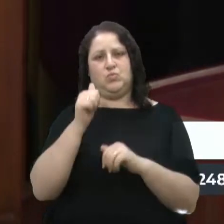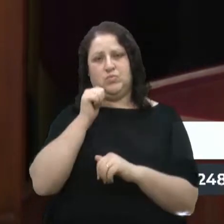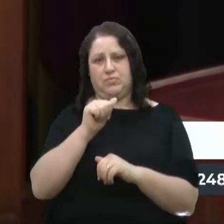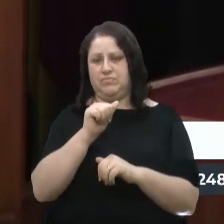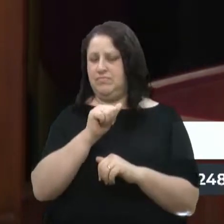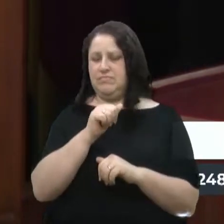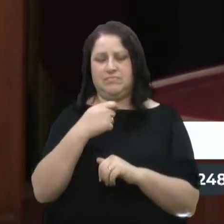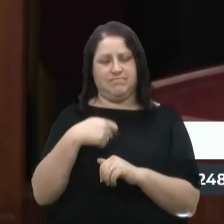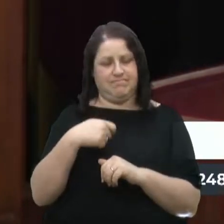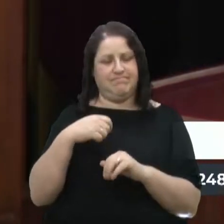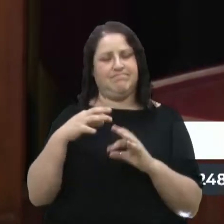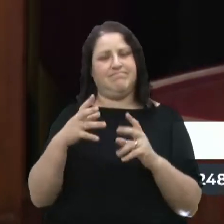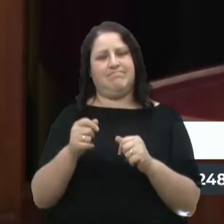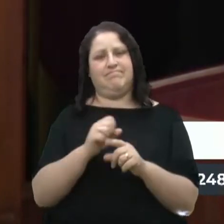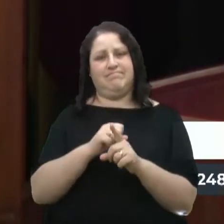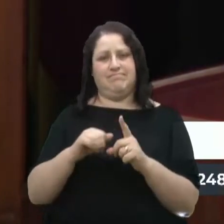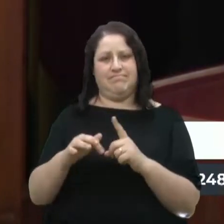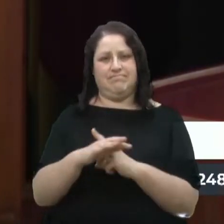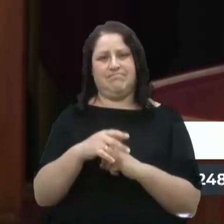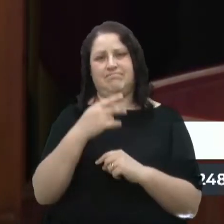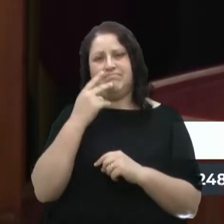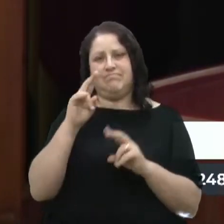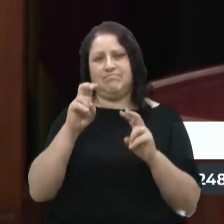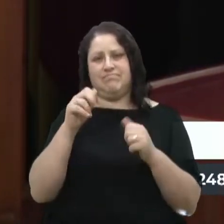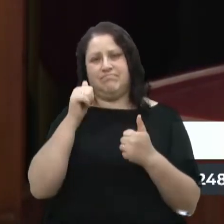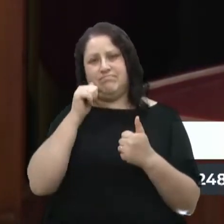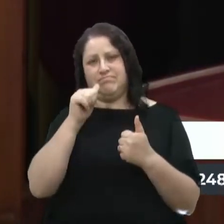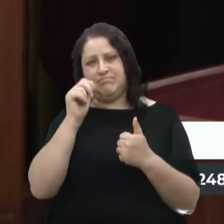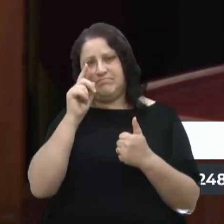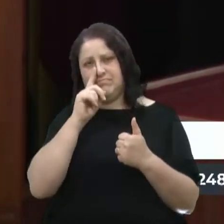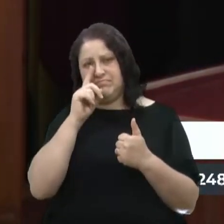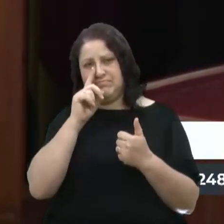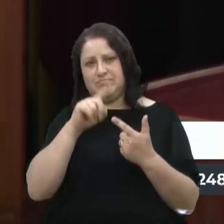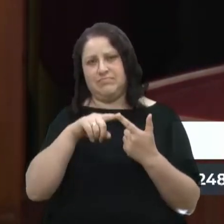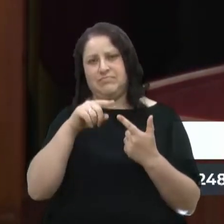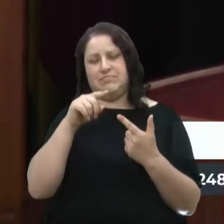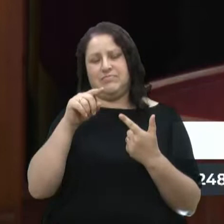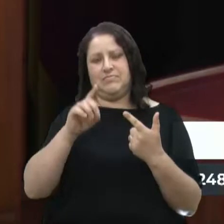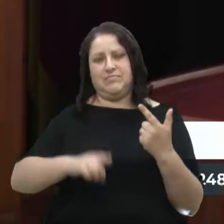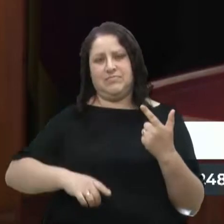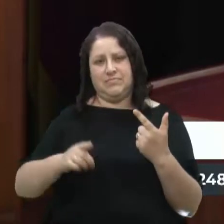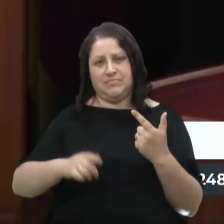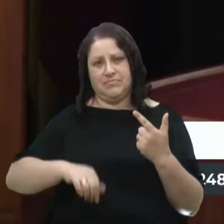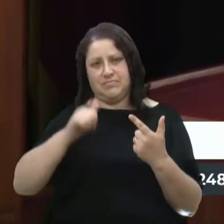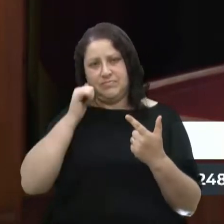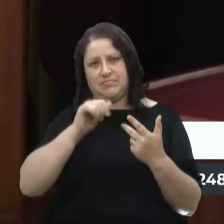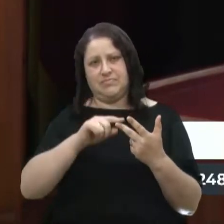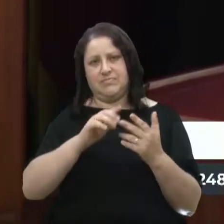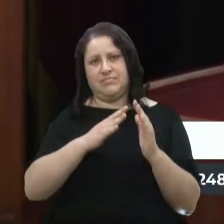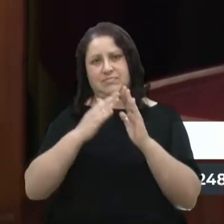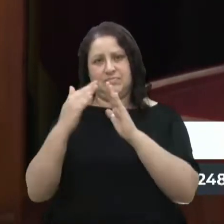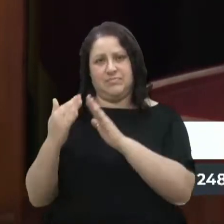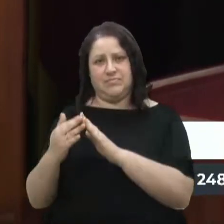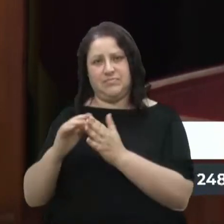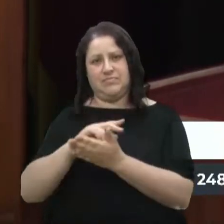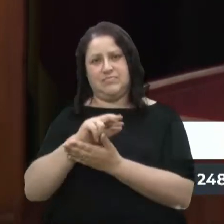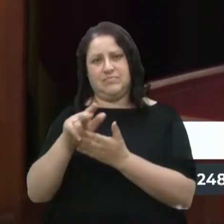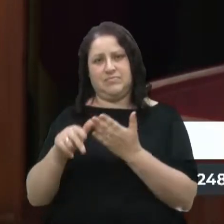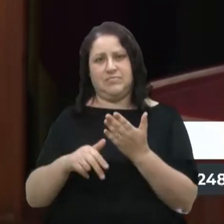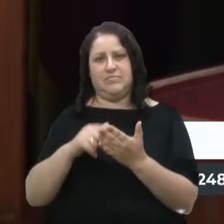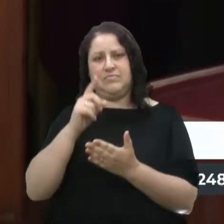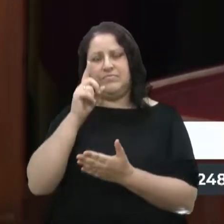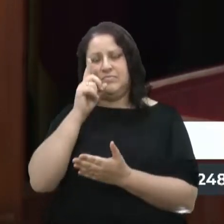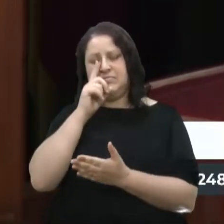toda a sociedade. Nós estamos falando de mães, de irmãs, de primas, vizinhas, várias mulheres que estão